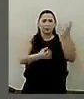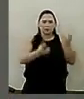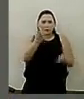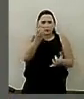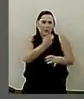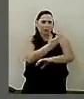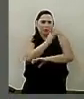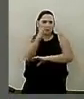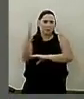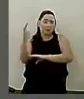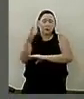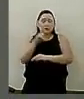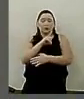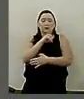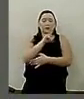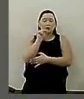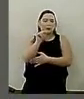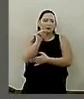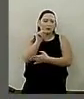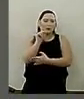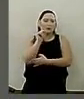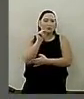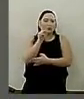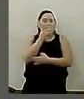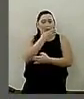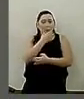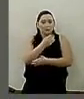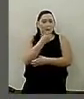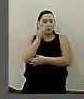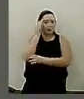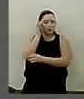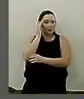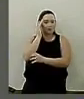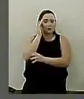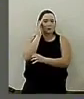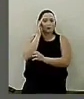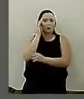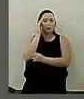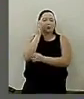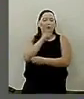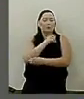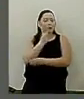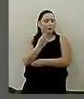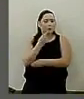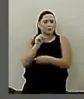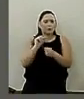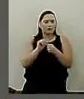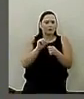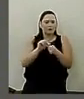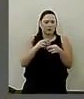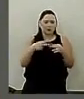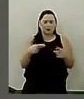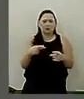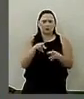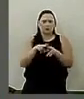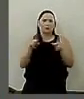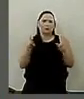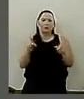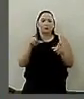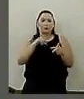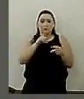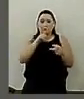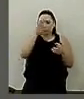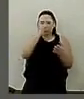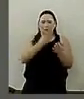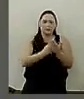nos dizem, é que levou os homens, uma vez que não conseguiam entender e não conseguiam controlar essas coisas, a acreditarem